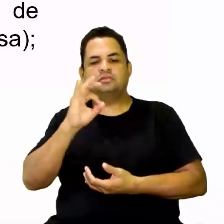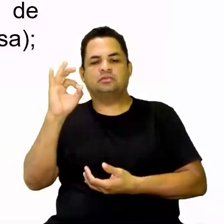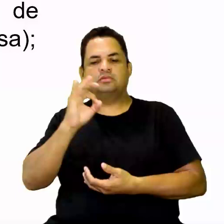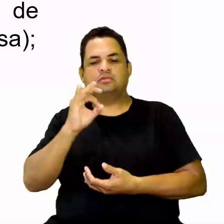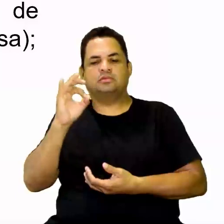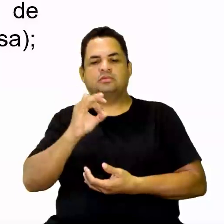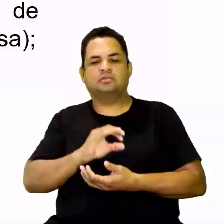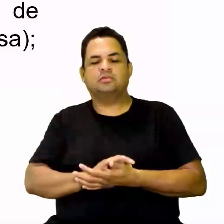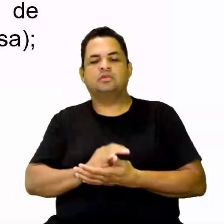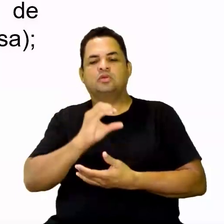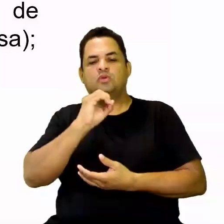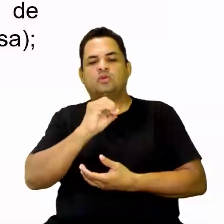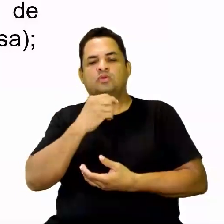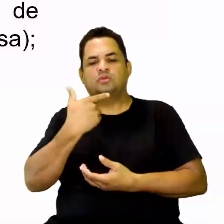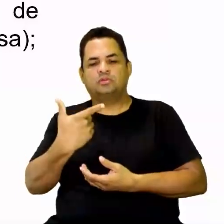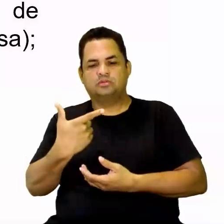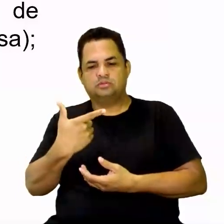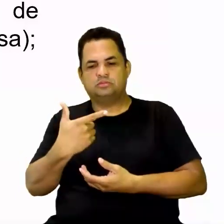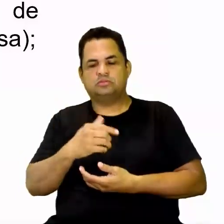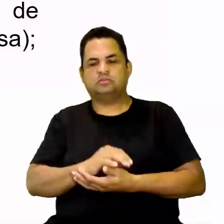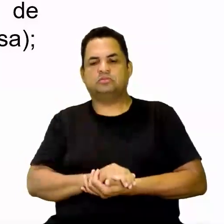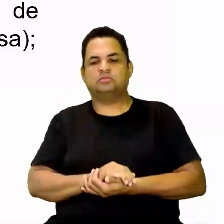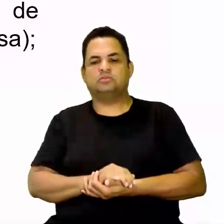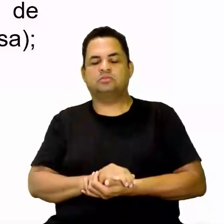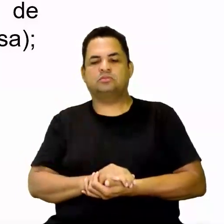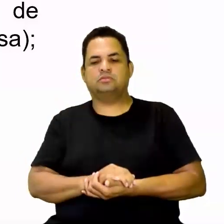18% de oxigênio,